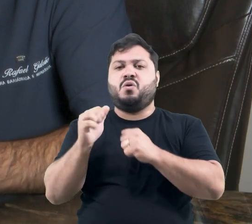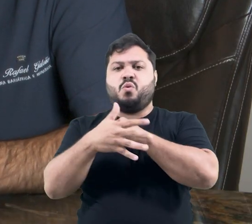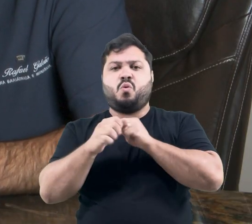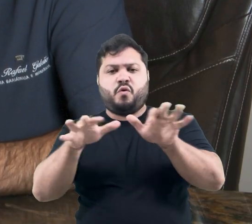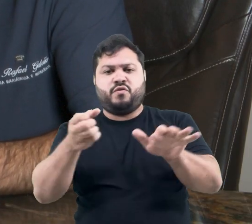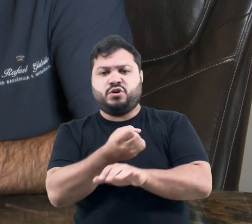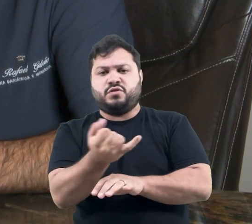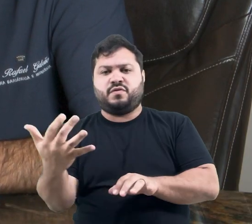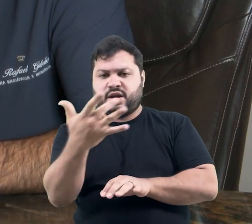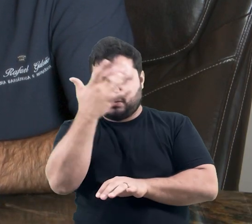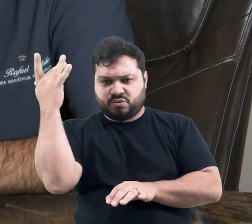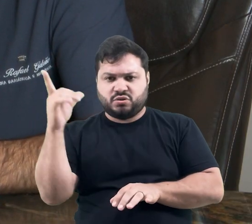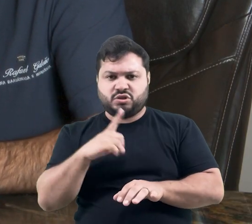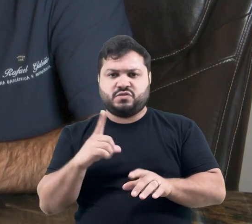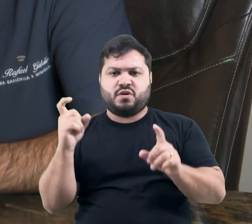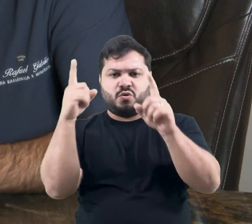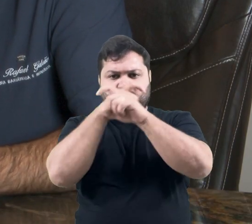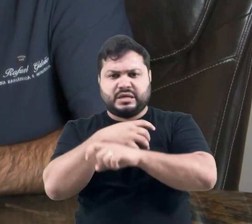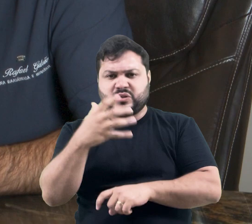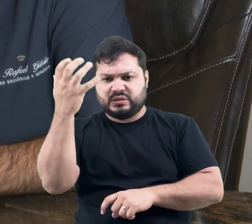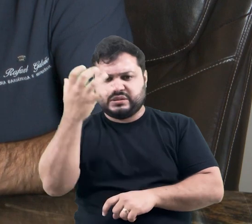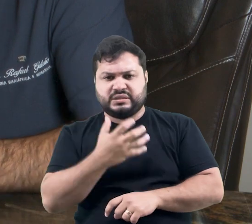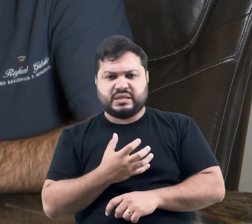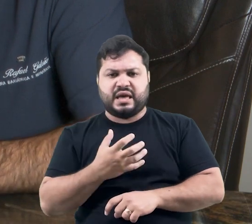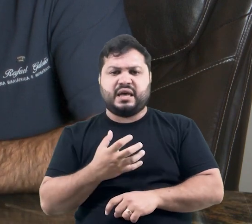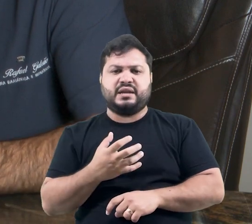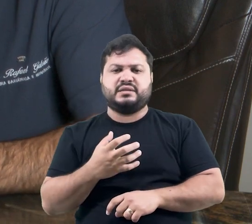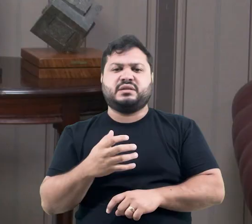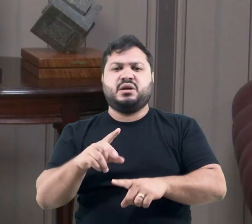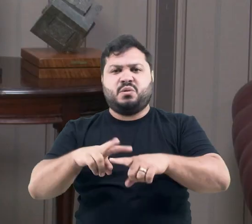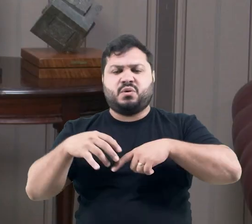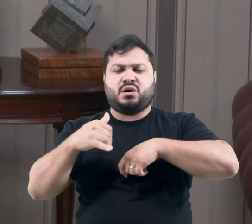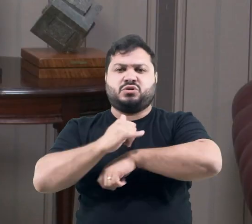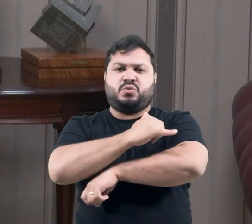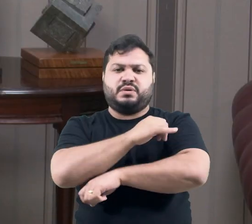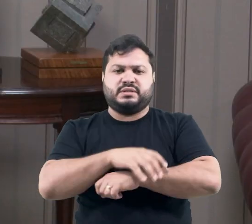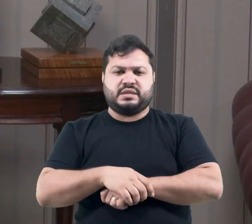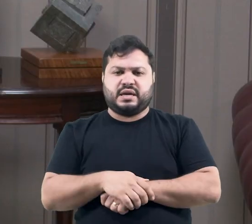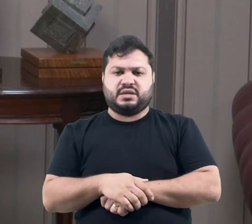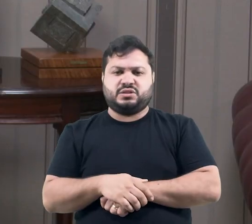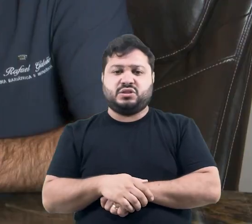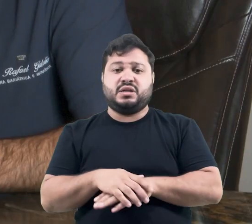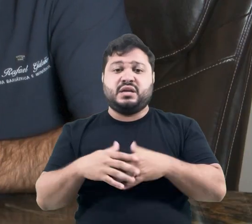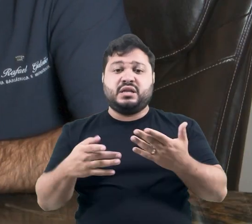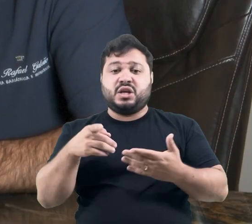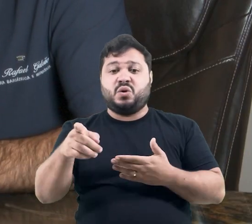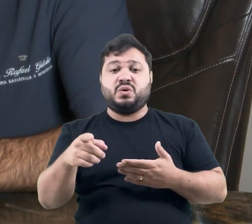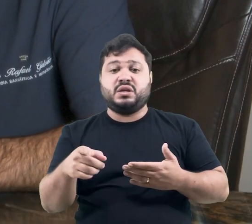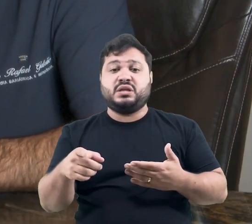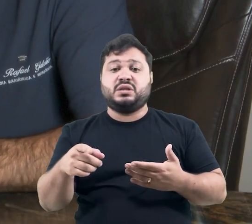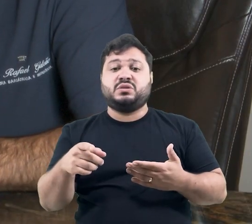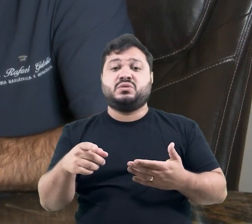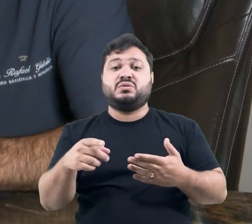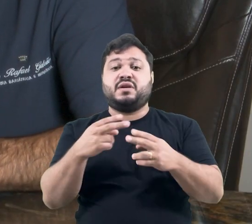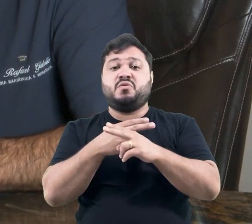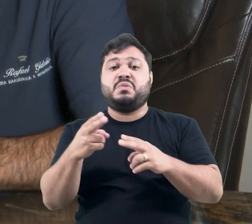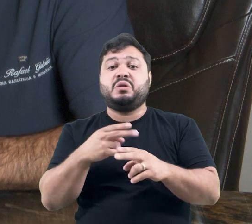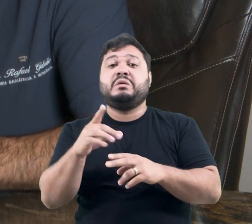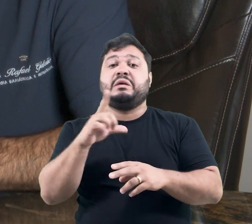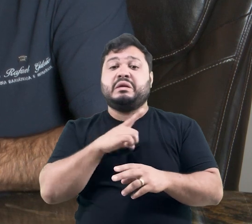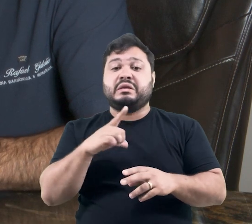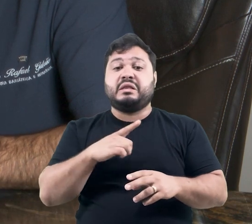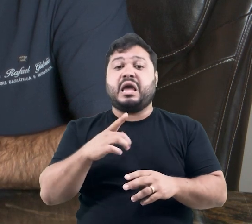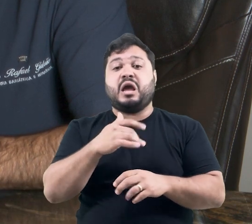Covid. Várias pessoas tiveram complicações sérias relacionadas ao Covid simplesmente por ter obesidade. Então isso desfez aquele mito de